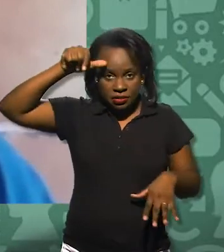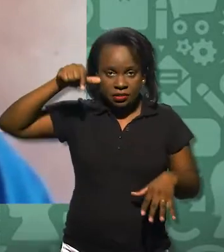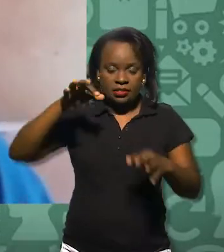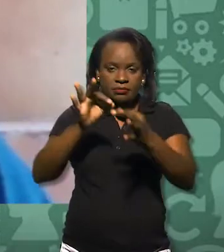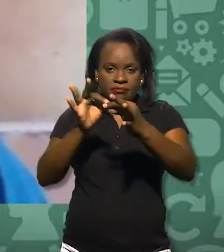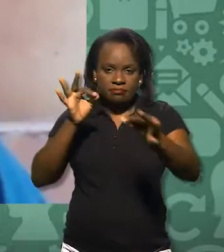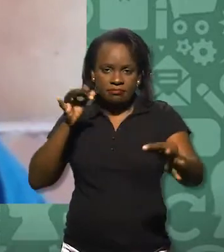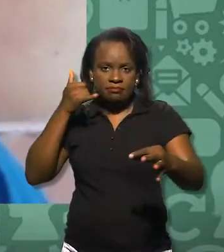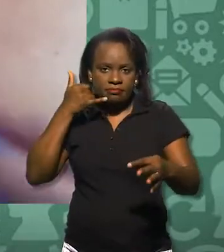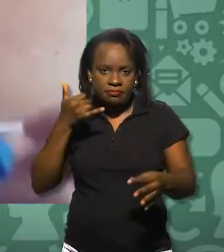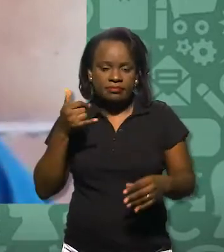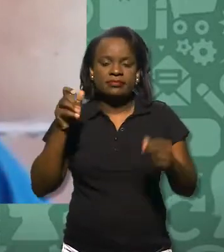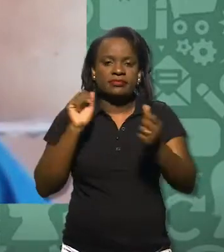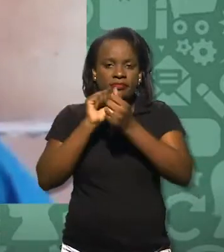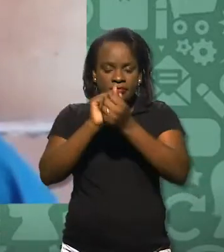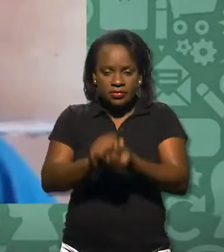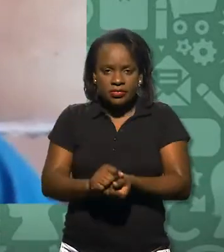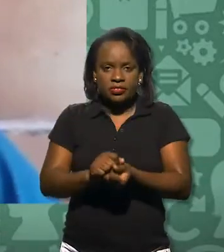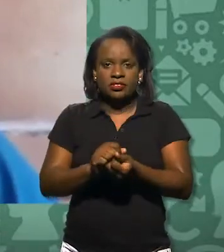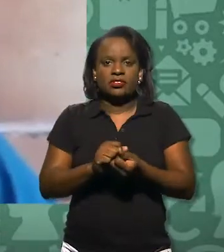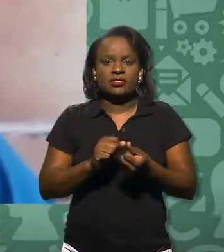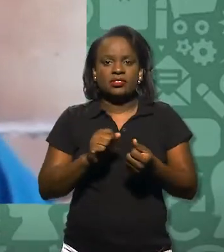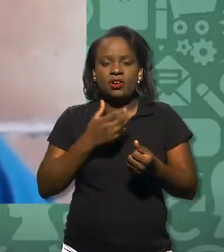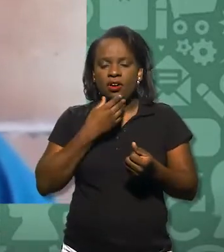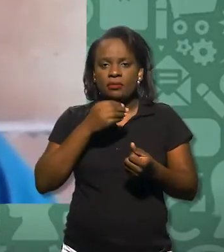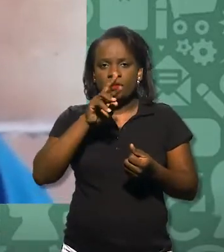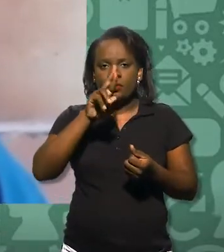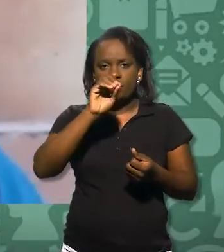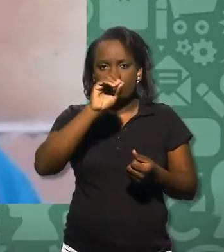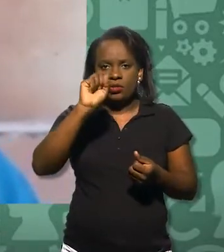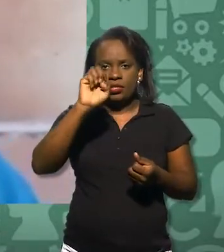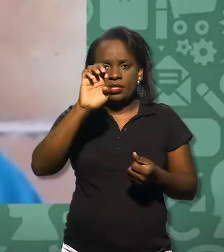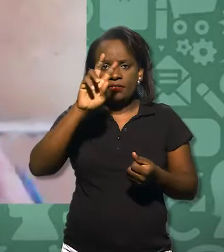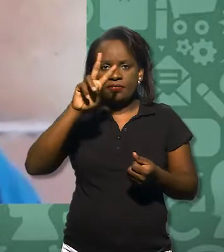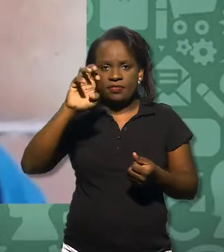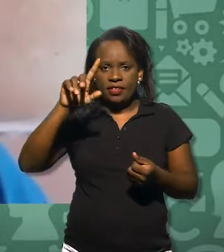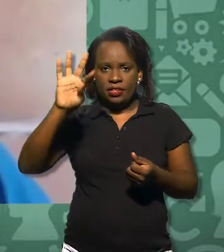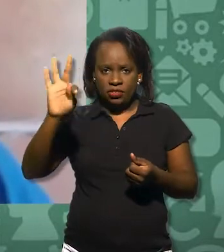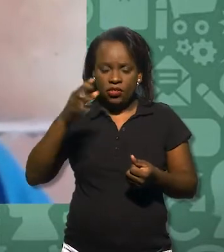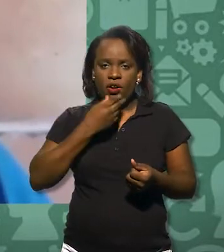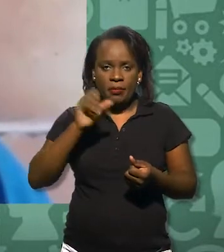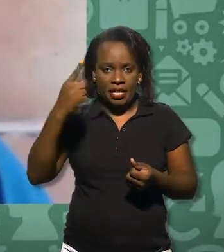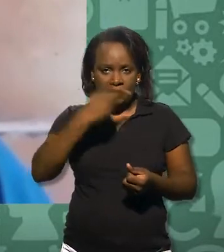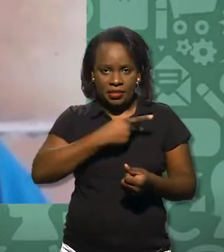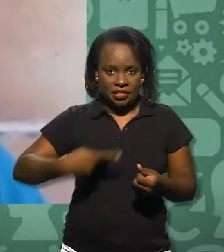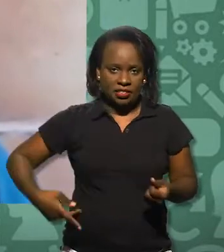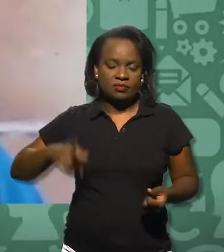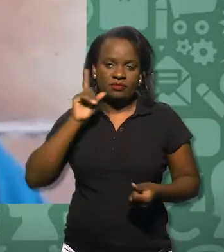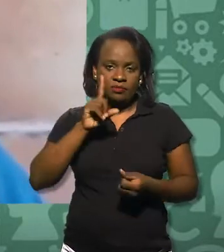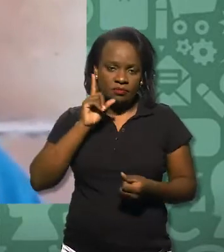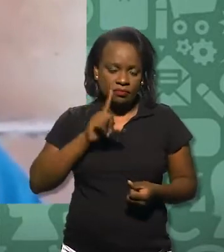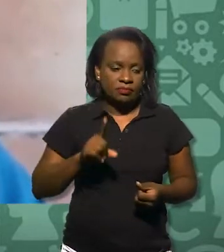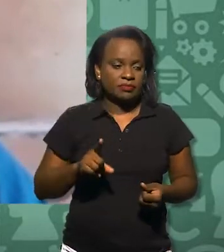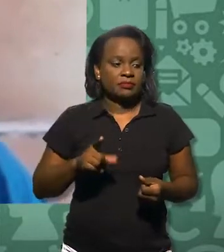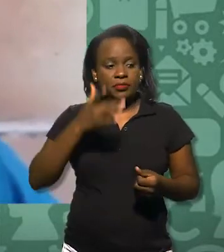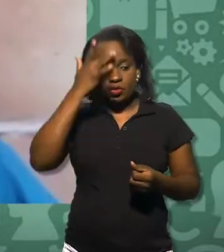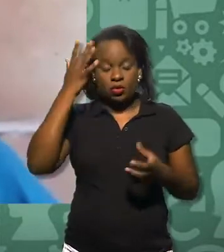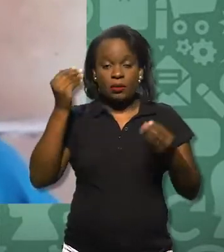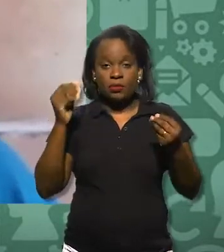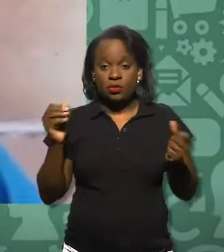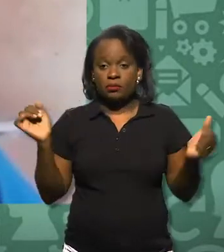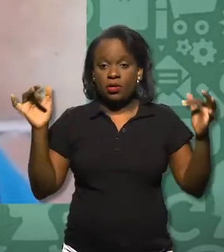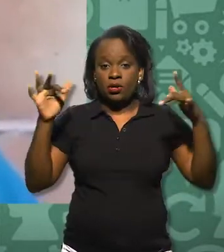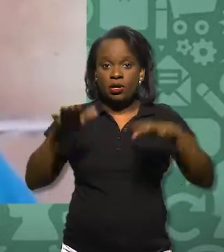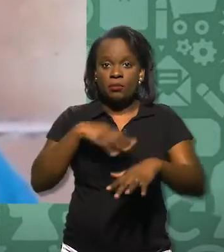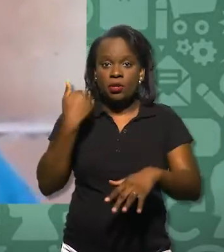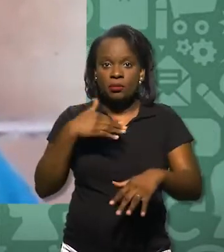amazônica e levou junto com ele Roosevelt, né, o ex-presidente americano. Muita gente